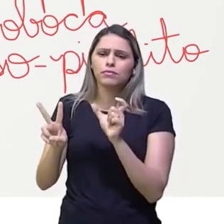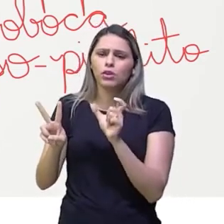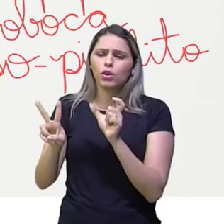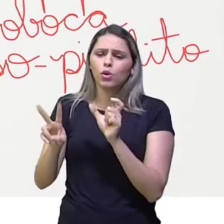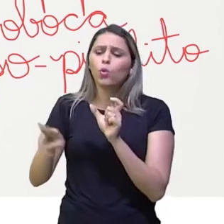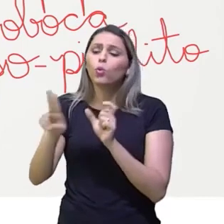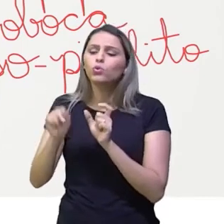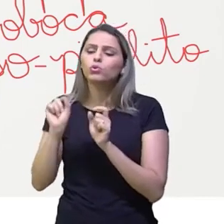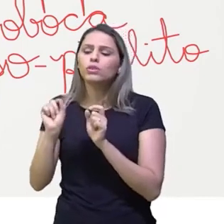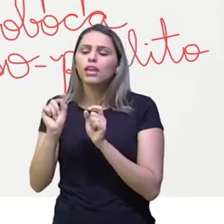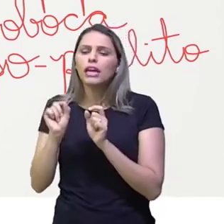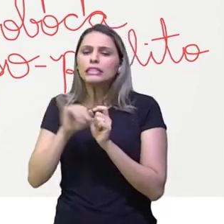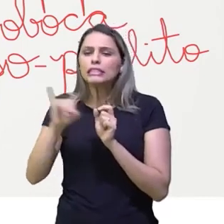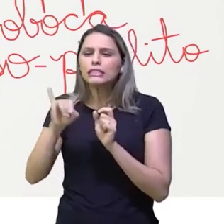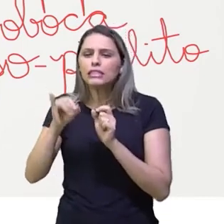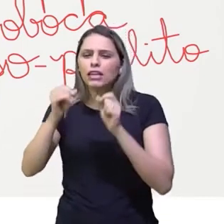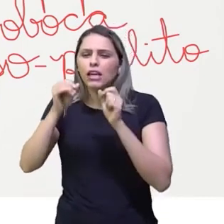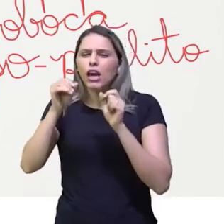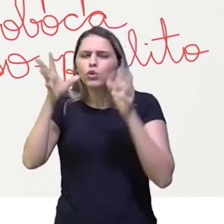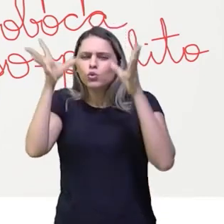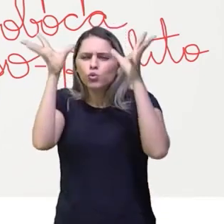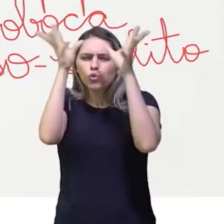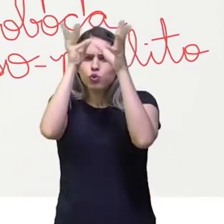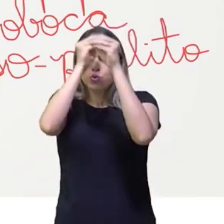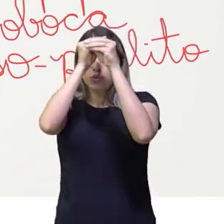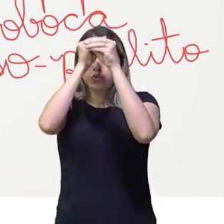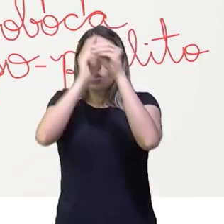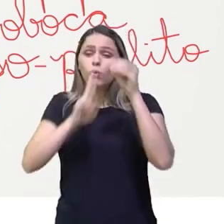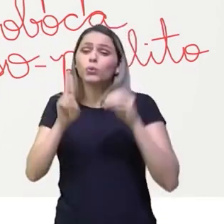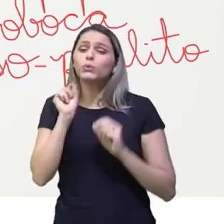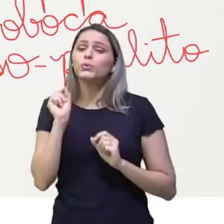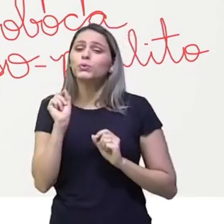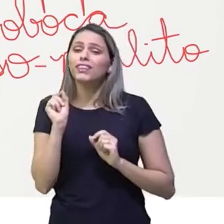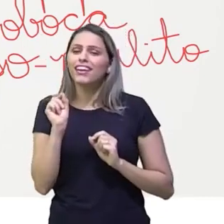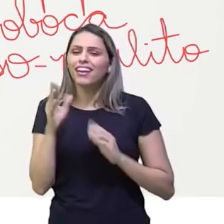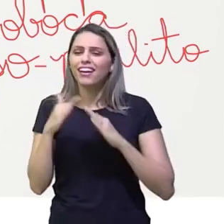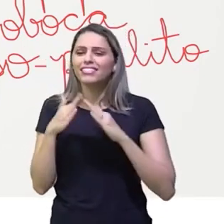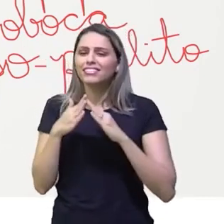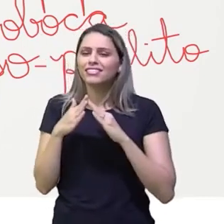que todo mundo pega uma pra acender rapidão. O que que é? Hã?